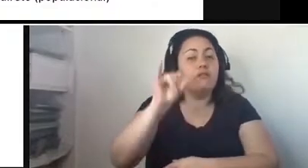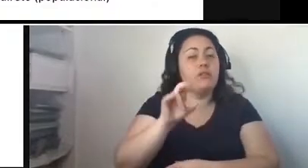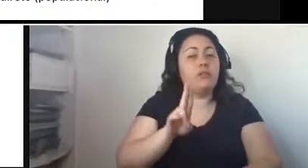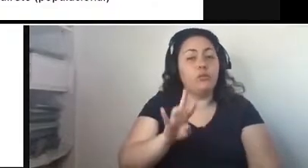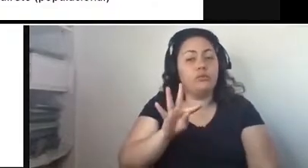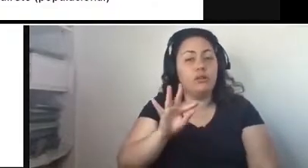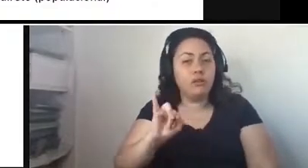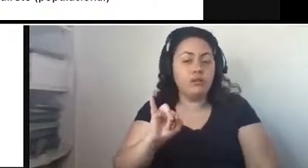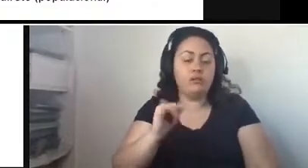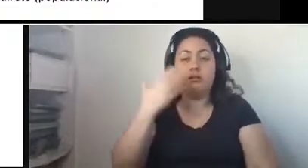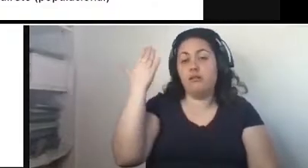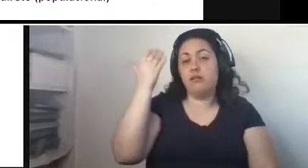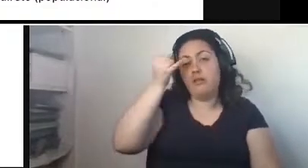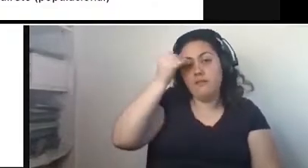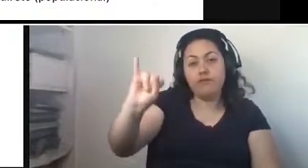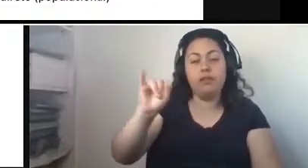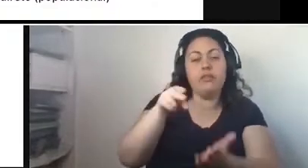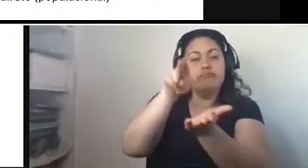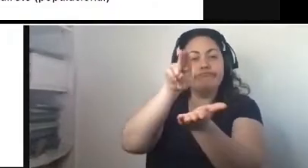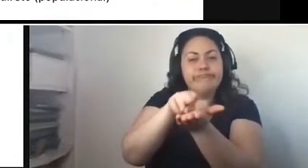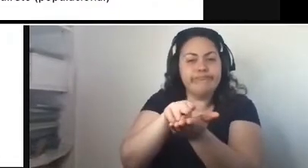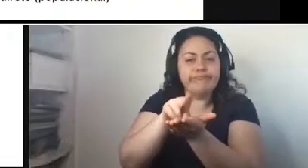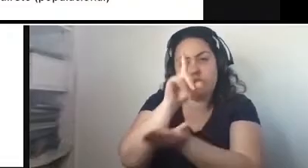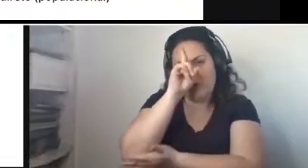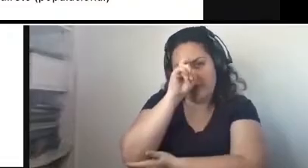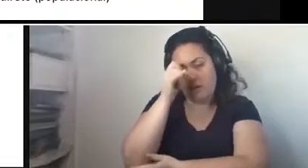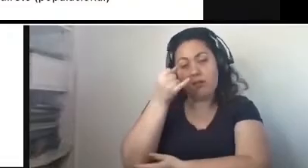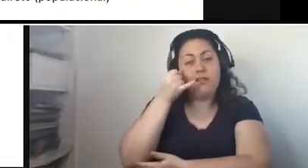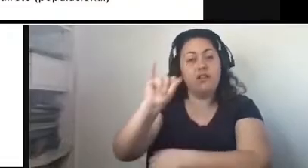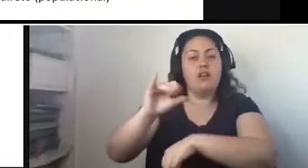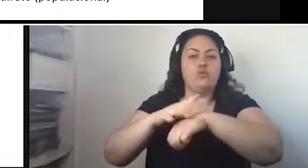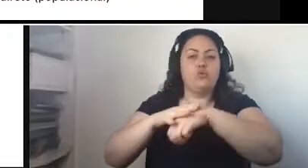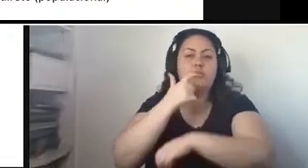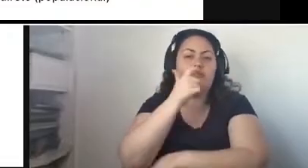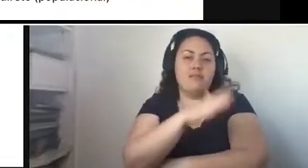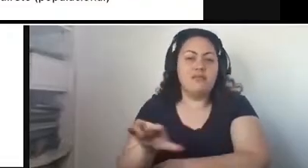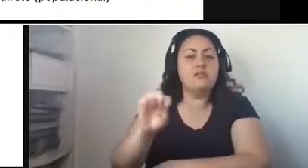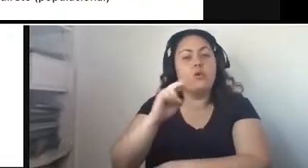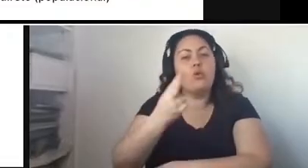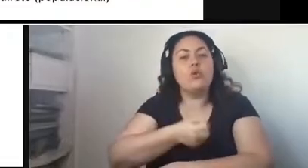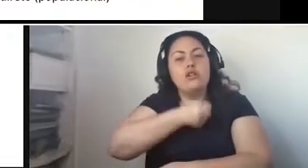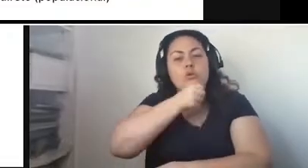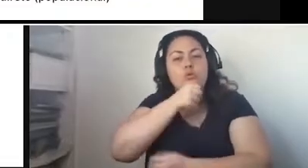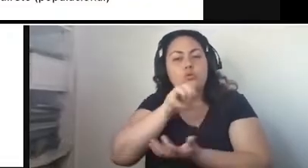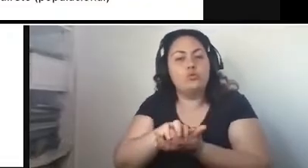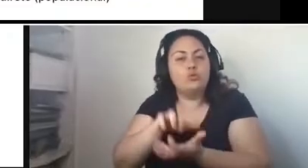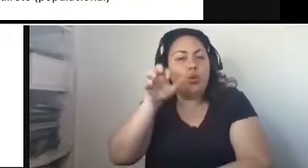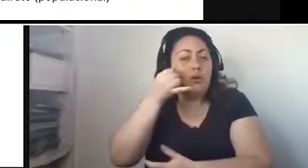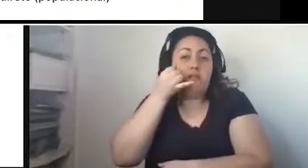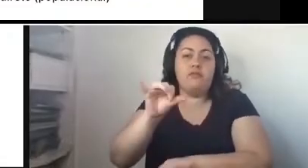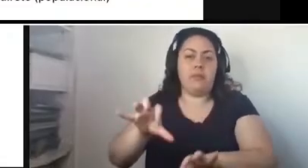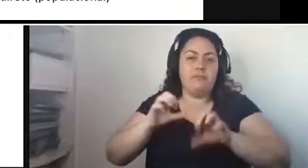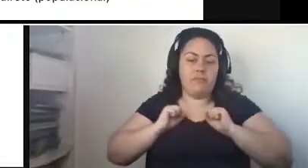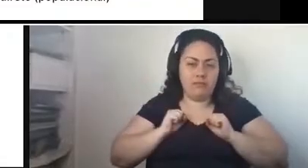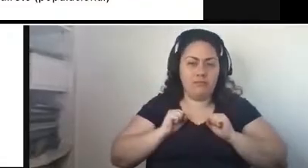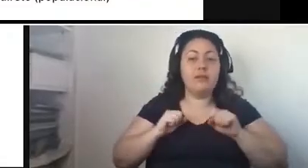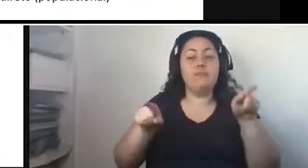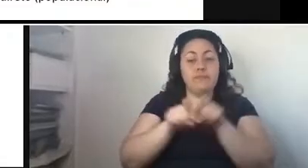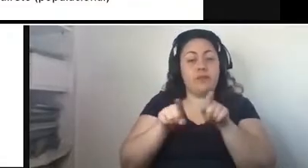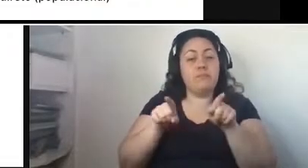morte, evitar doença em idosos, evitar doença em crianças, evitar a infecção pelo